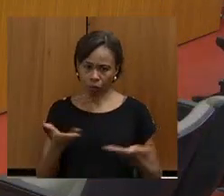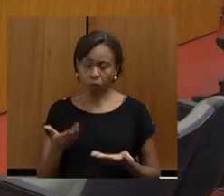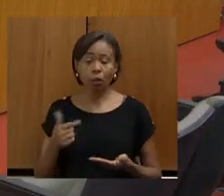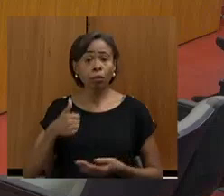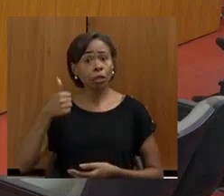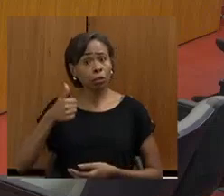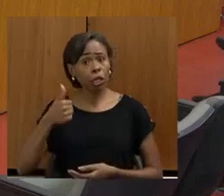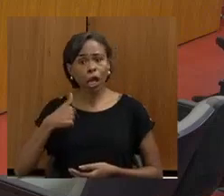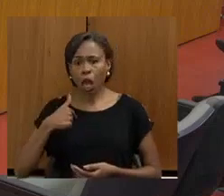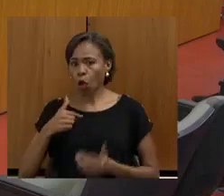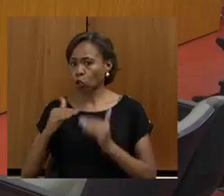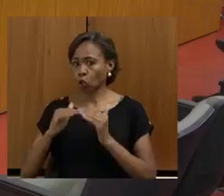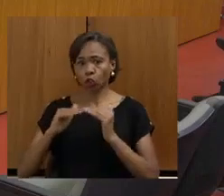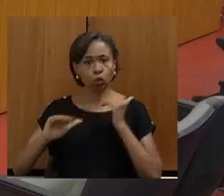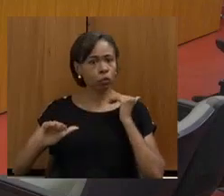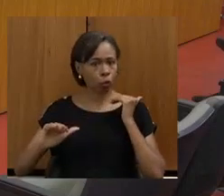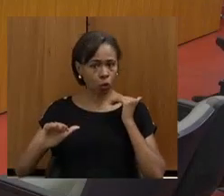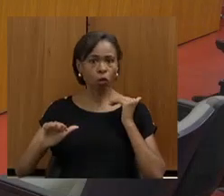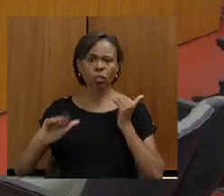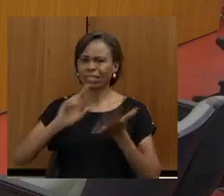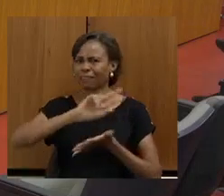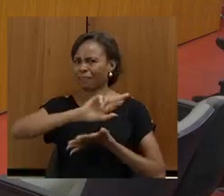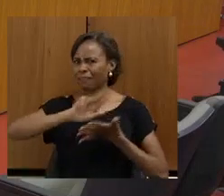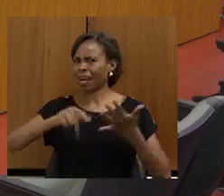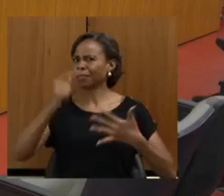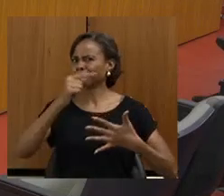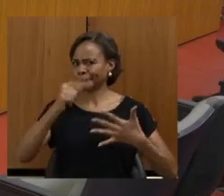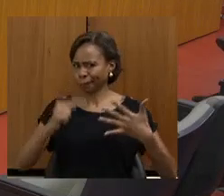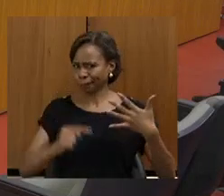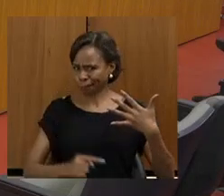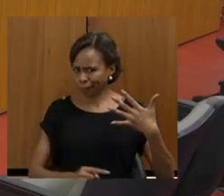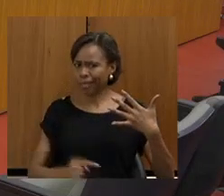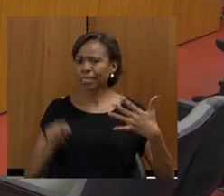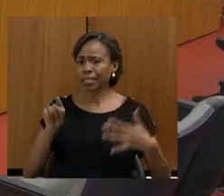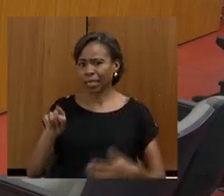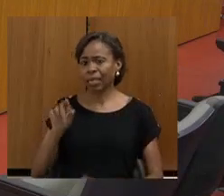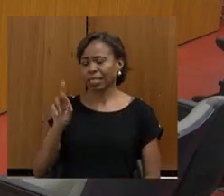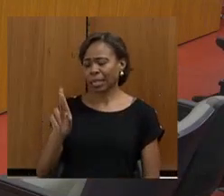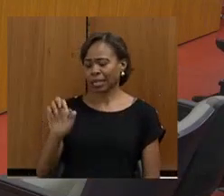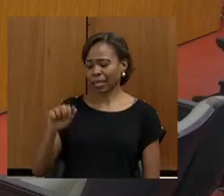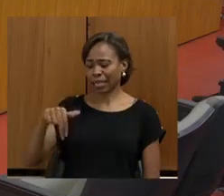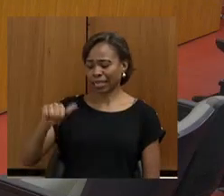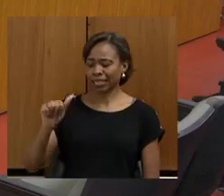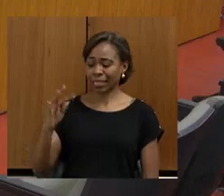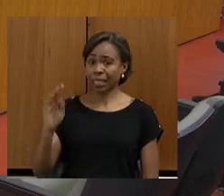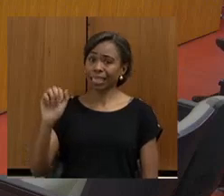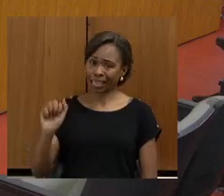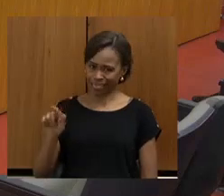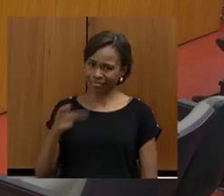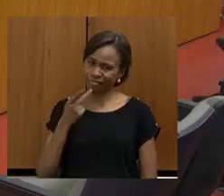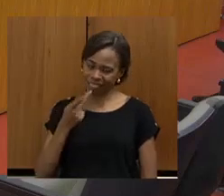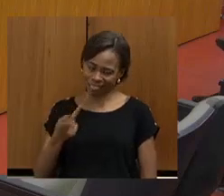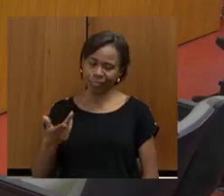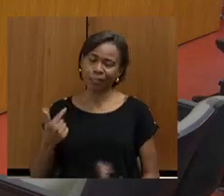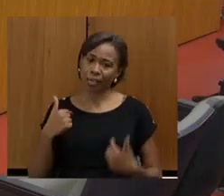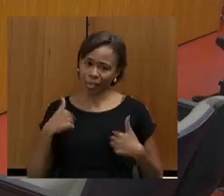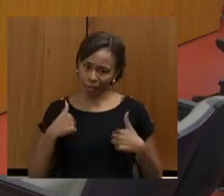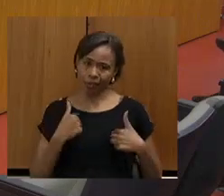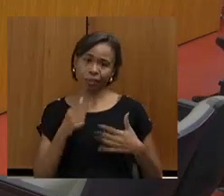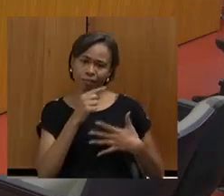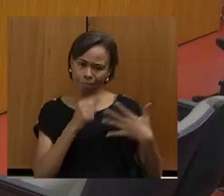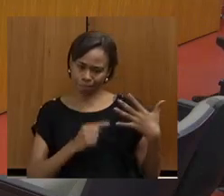Primeiramente, eu discordo de vários pontos tratados pela doutora Renata, e eu queria fazer as minhas considerações.